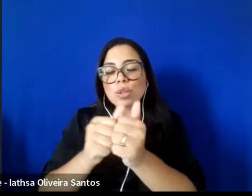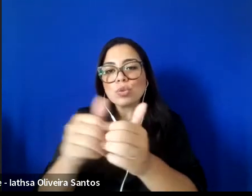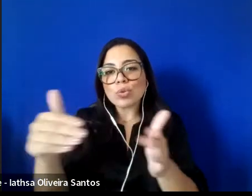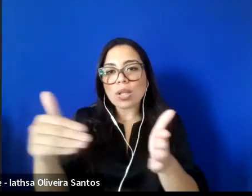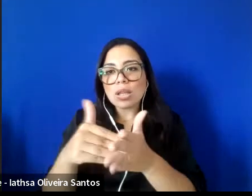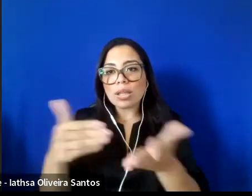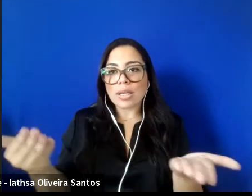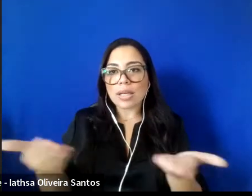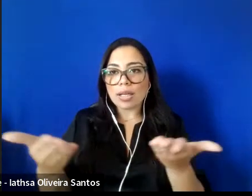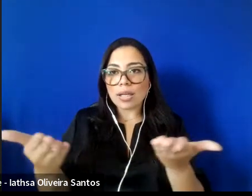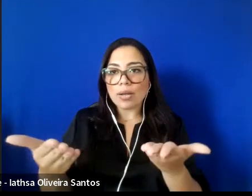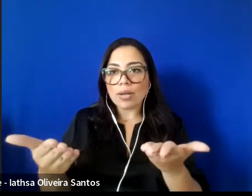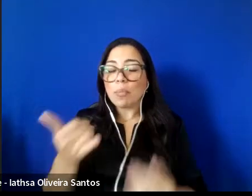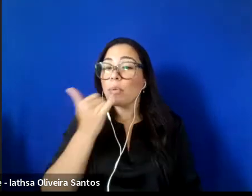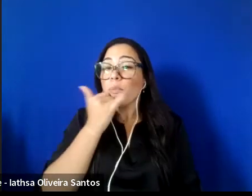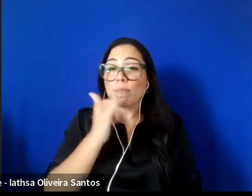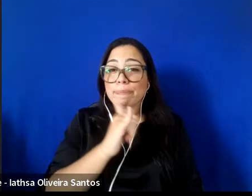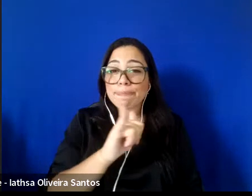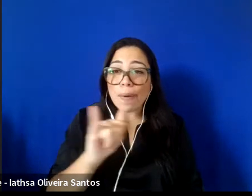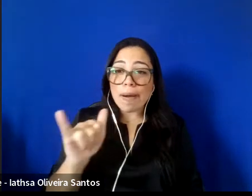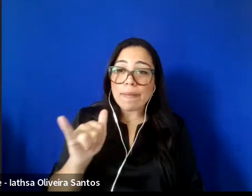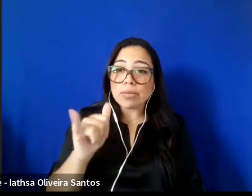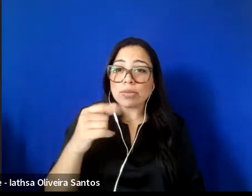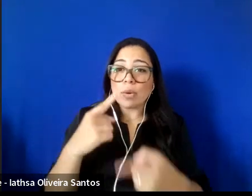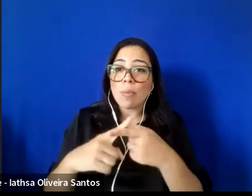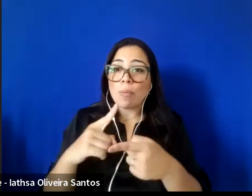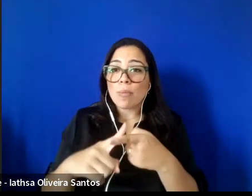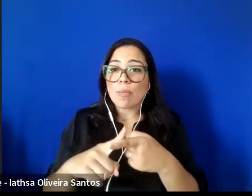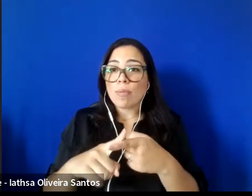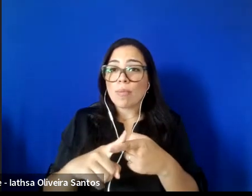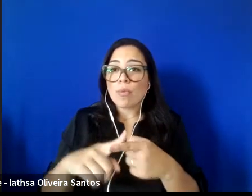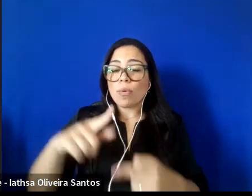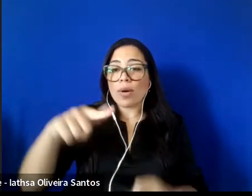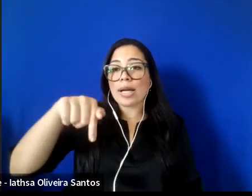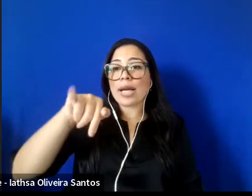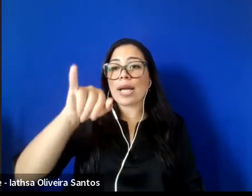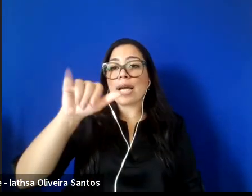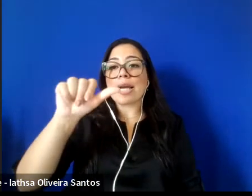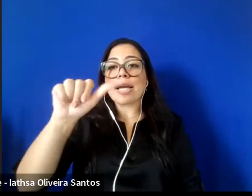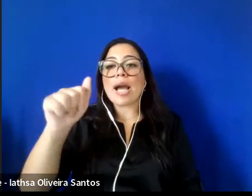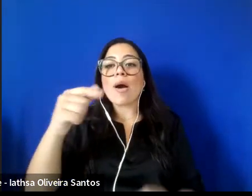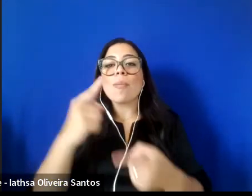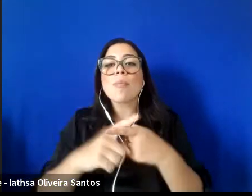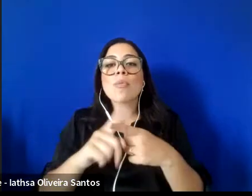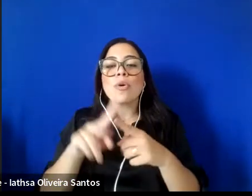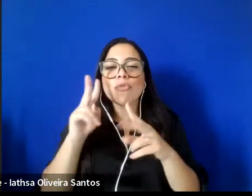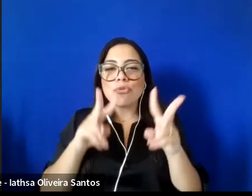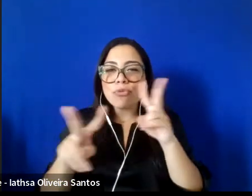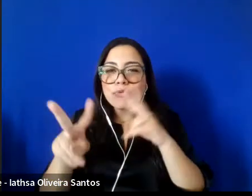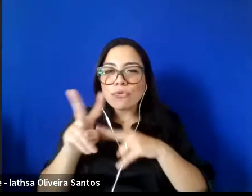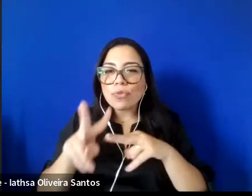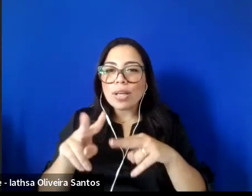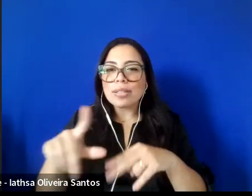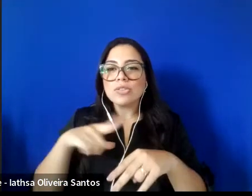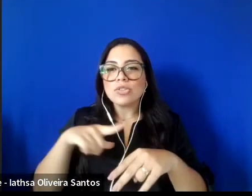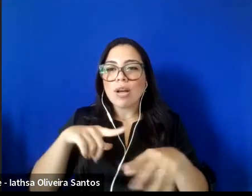agora. Eu me desculpo porque eu acessei o QIA, porque eu vi que havia